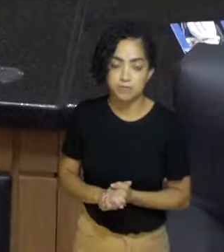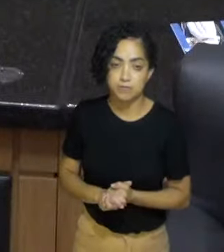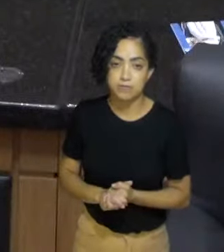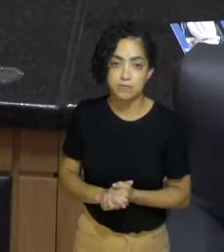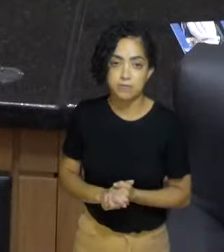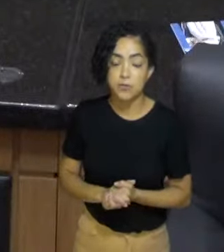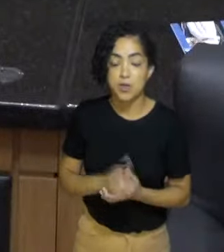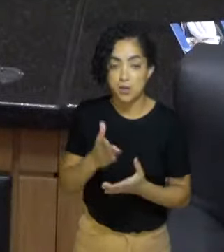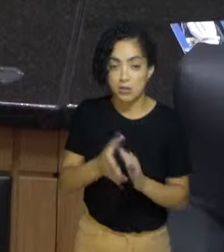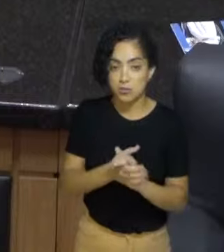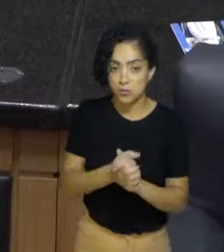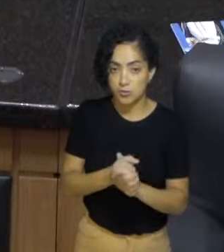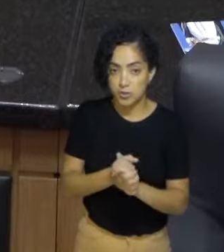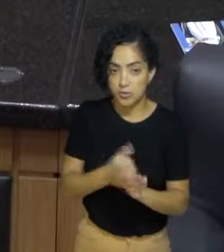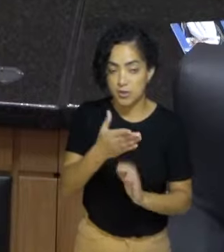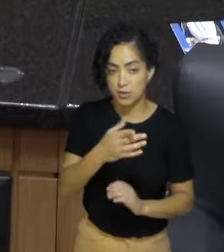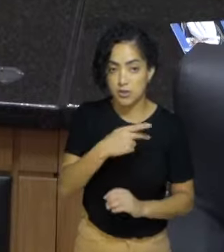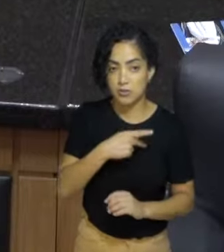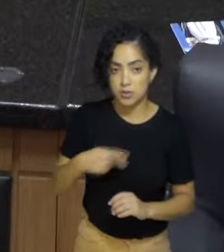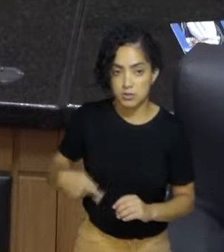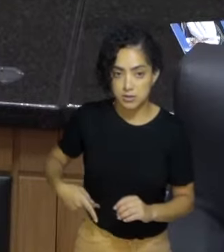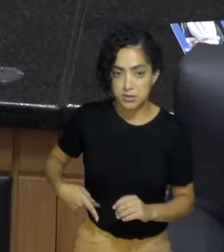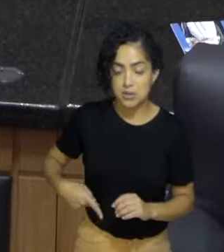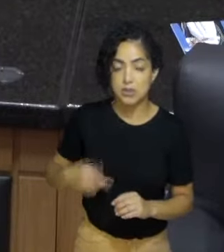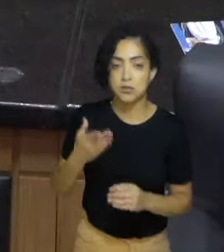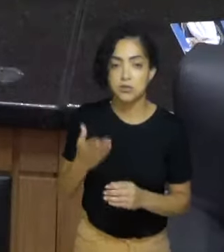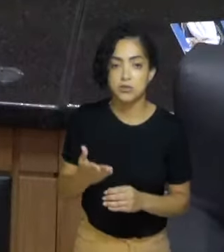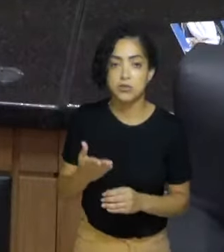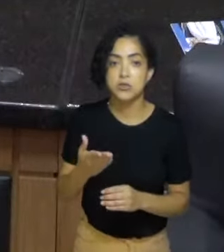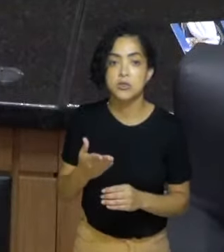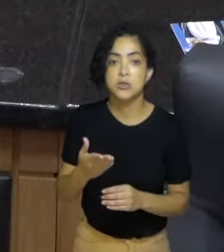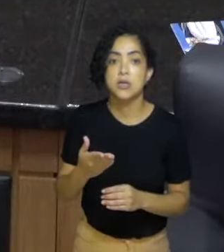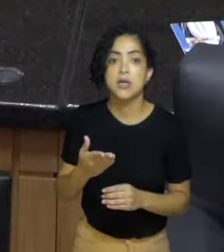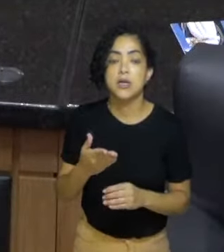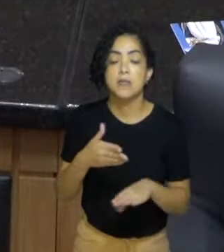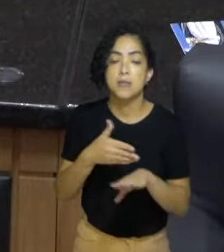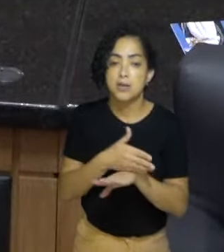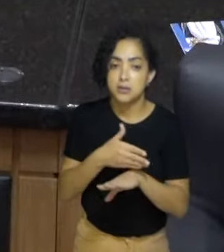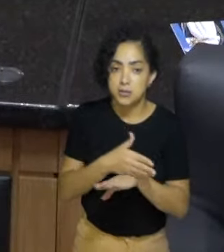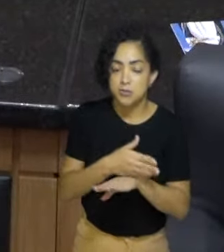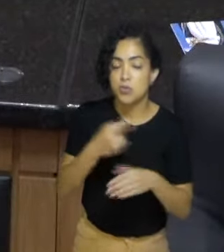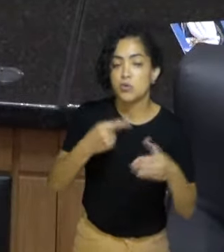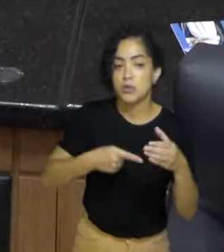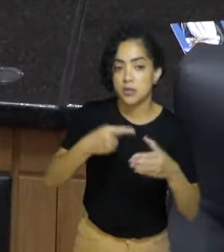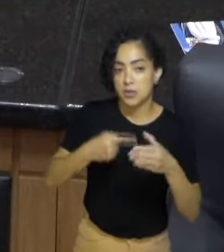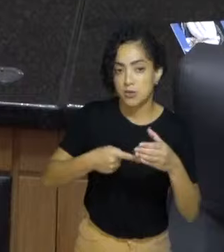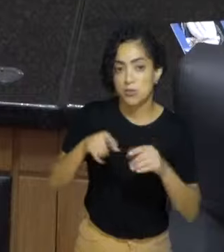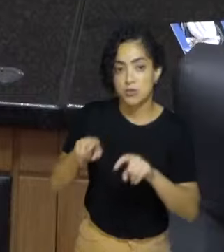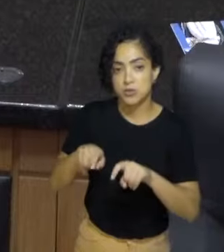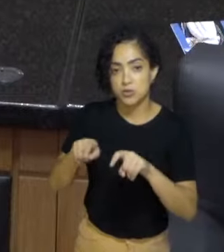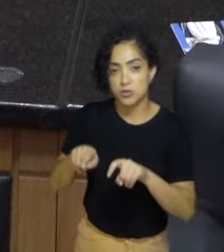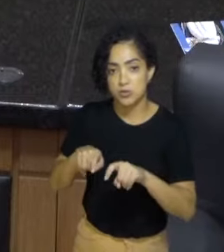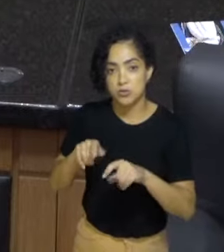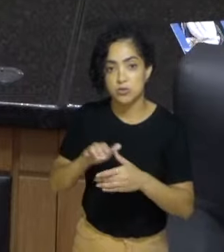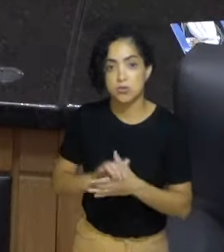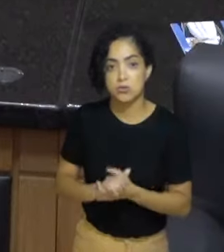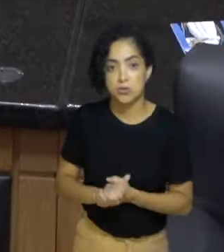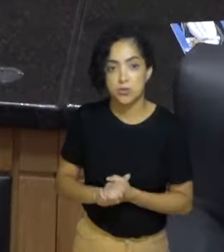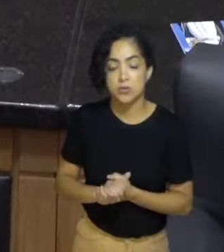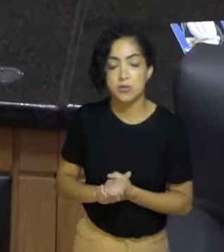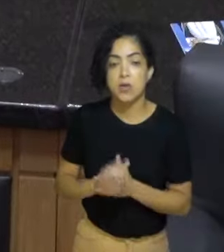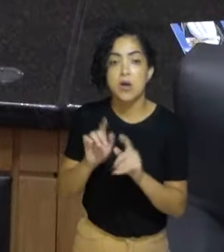presidente, deputado Maurício, fui muito feliz, o senhor estava, inclusive, participando da Comissão da Agricultura, né, em online,